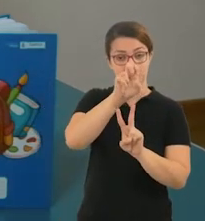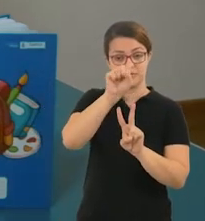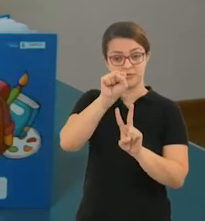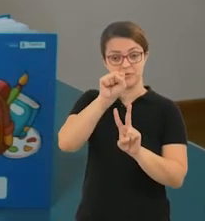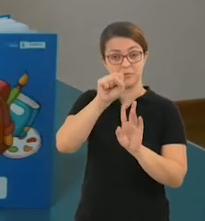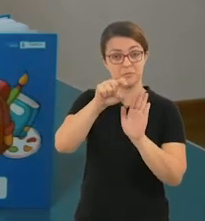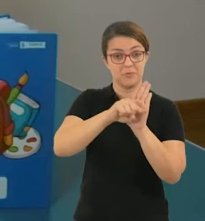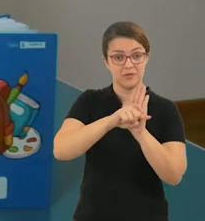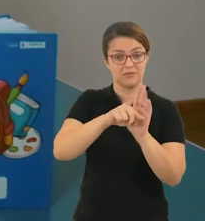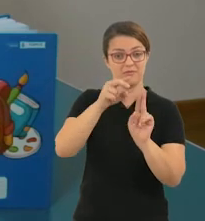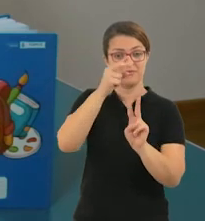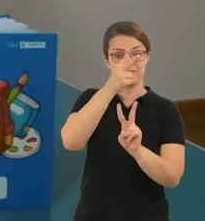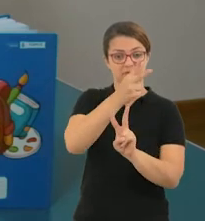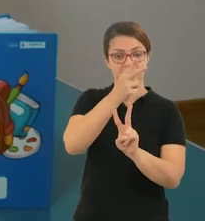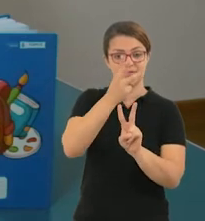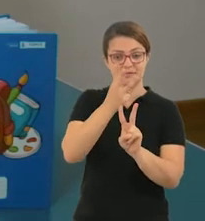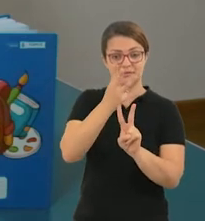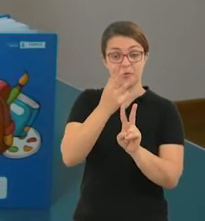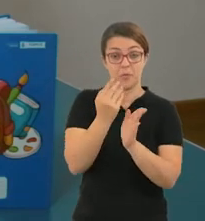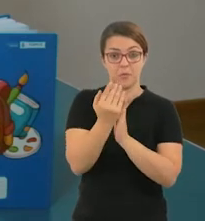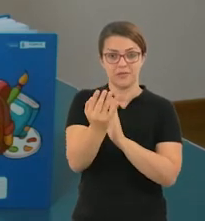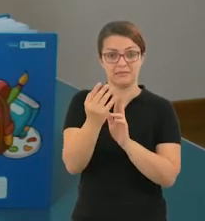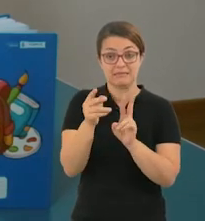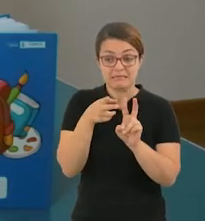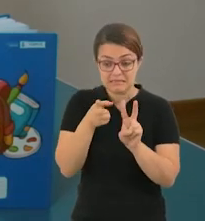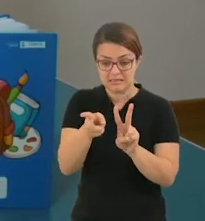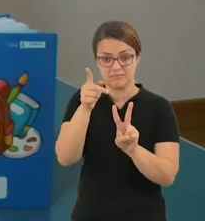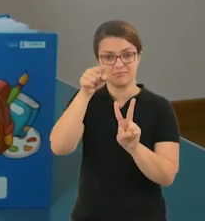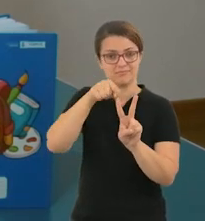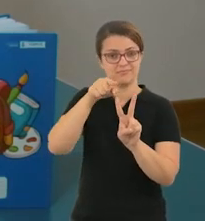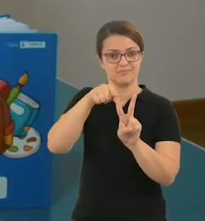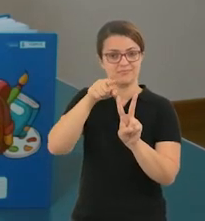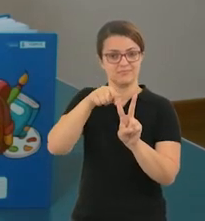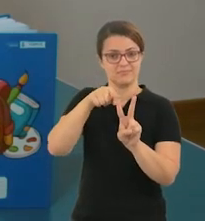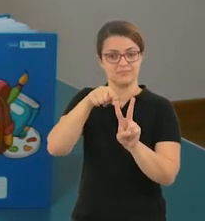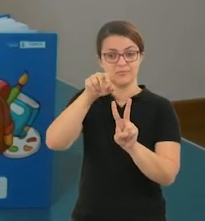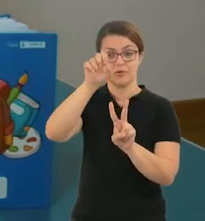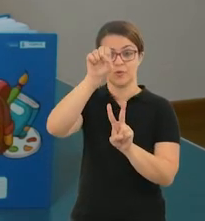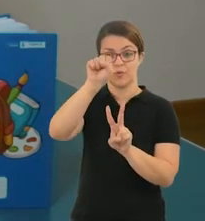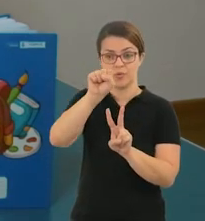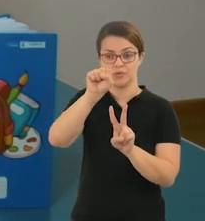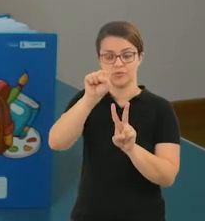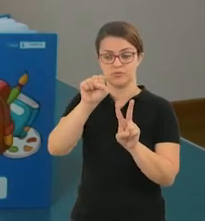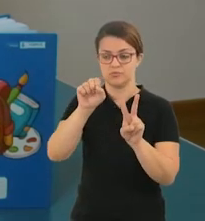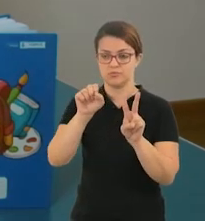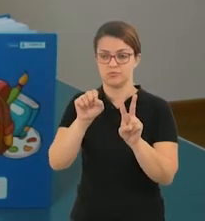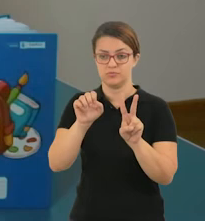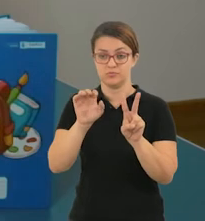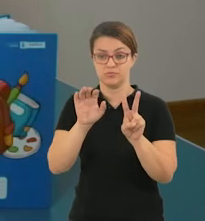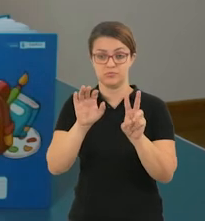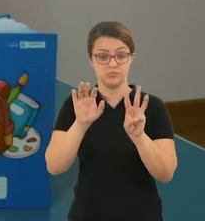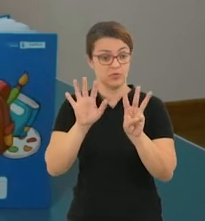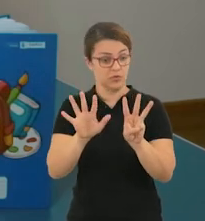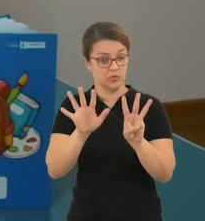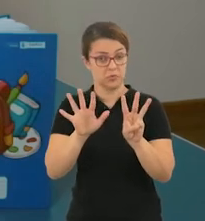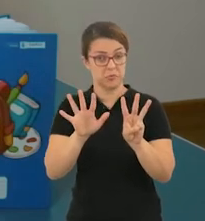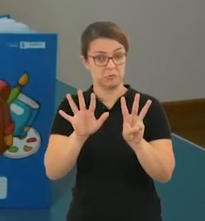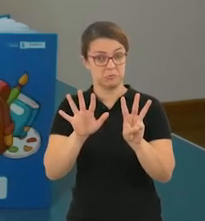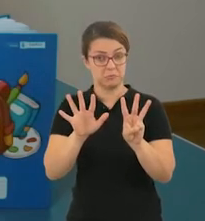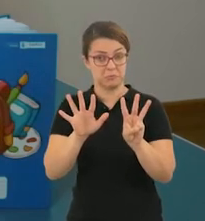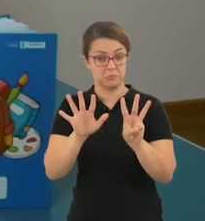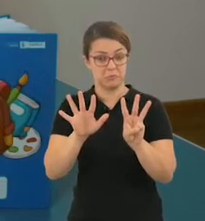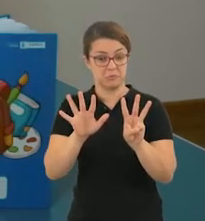58 menos 23. Você sempre começa pela unidade. Então, 8, você vai fazer no dedinho.